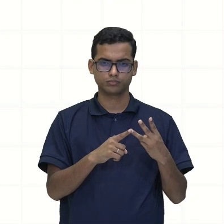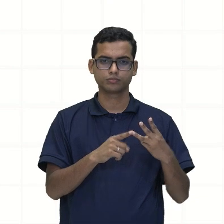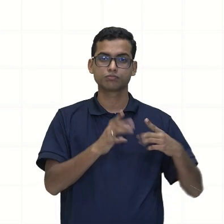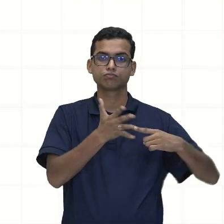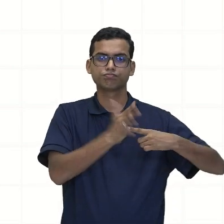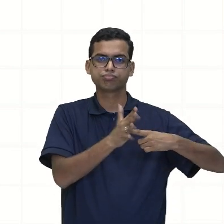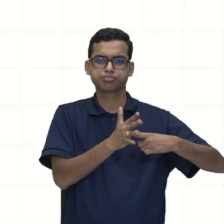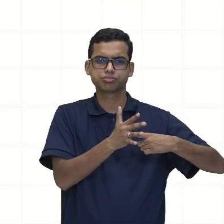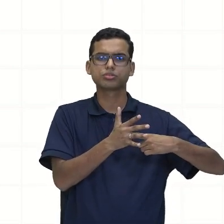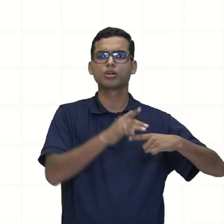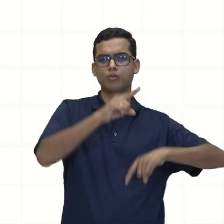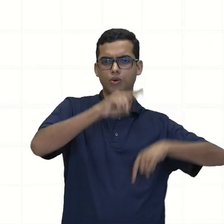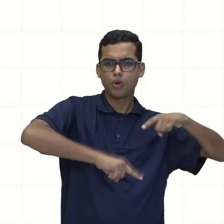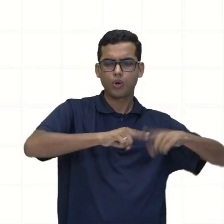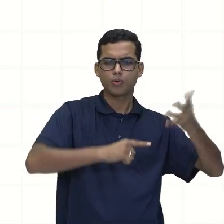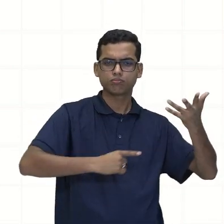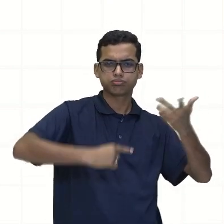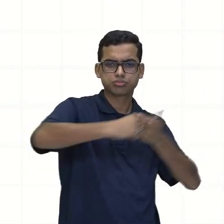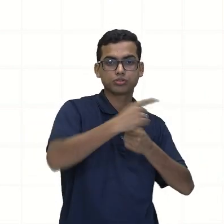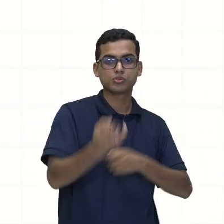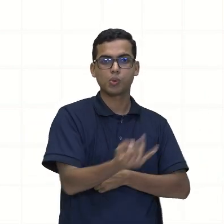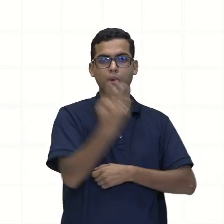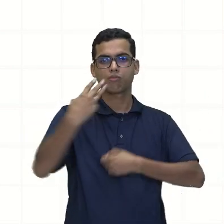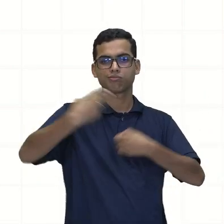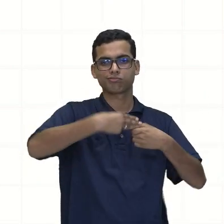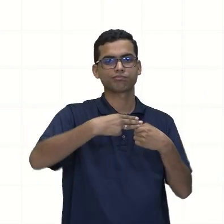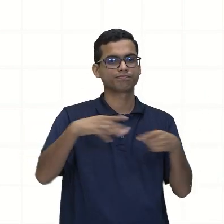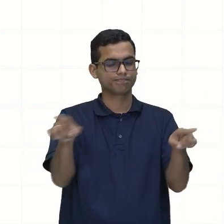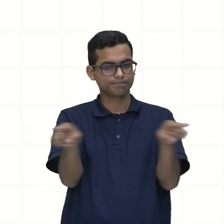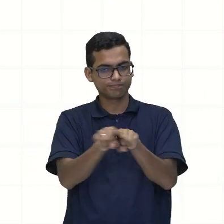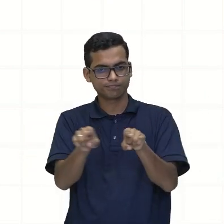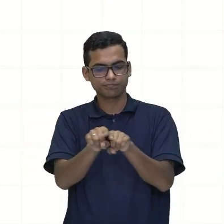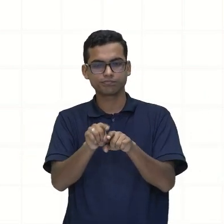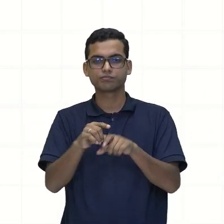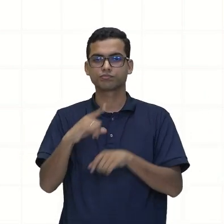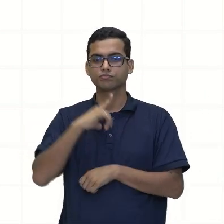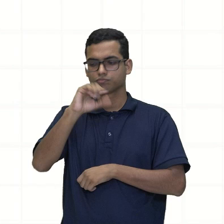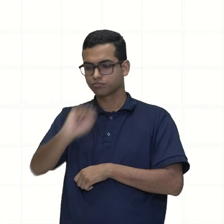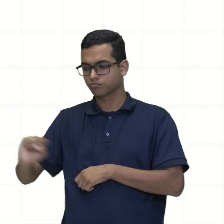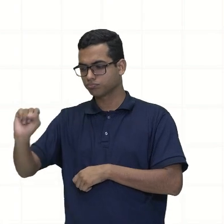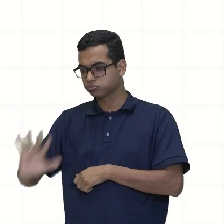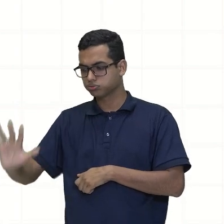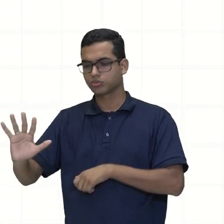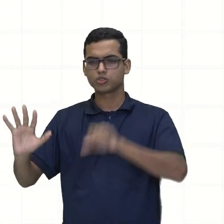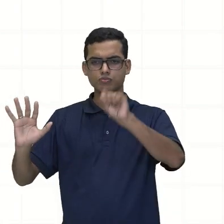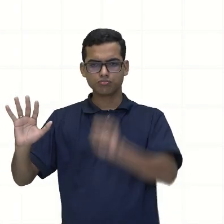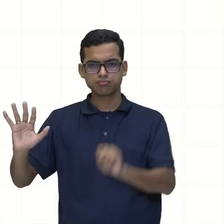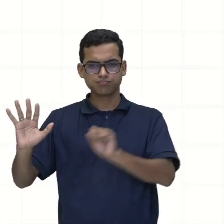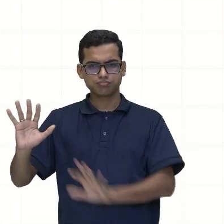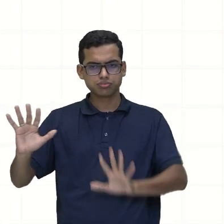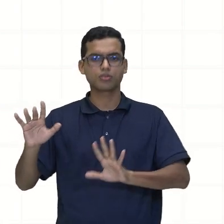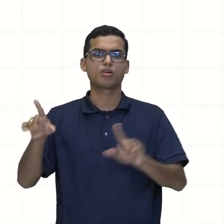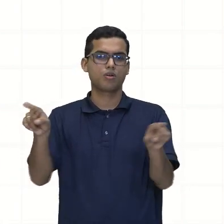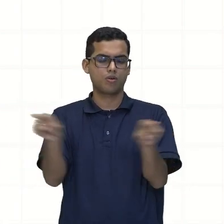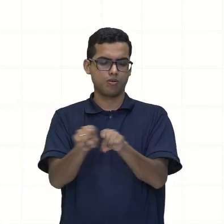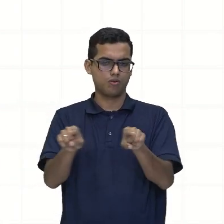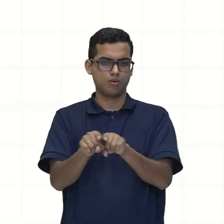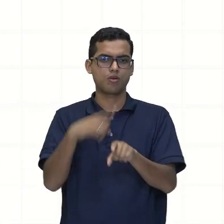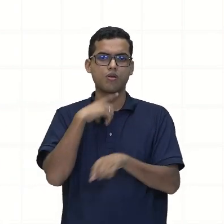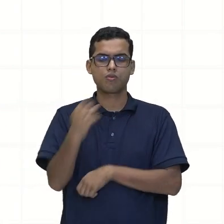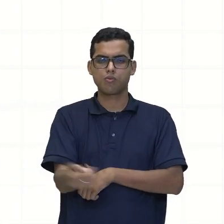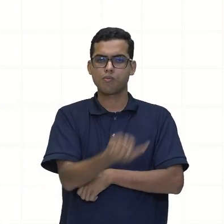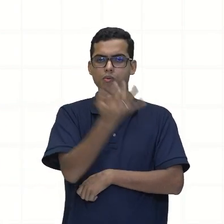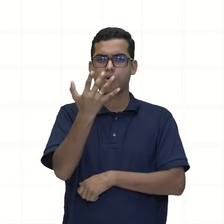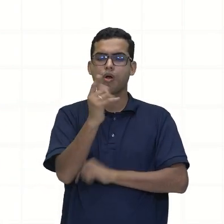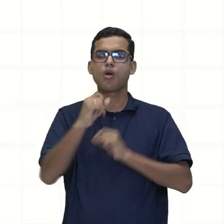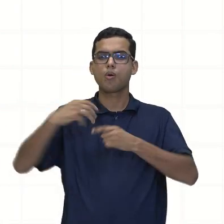maior quantidade de municípios também, tanto na região sudeste quanto na região sul, né, com essa maior